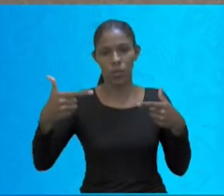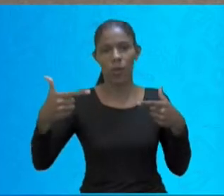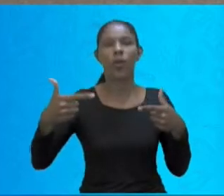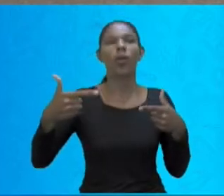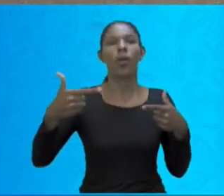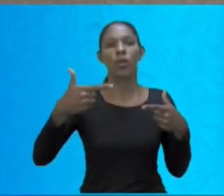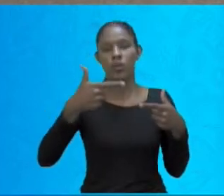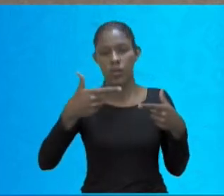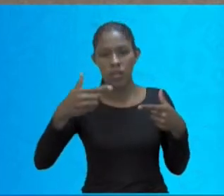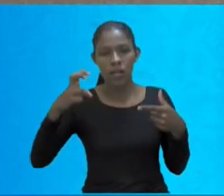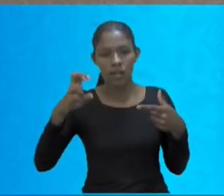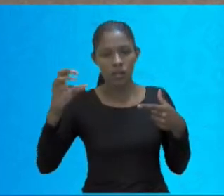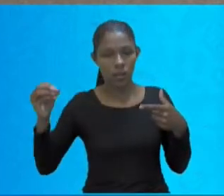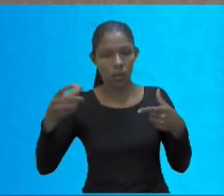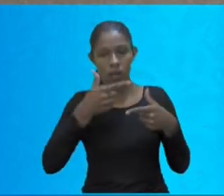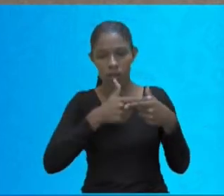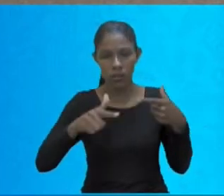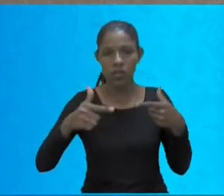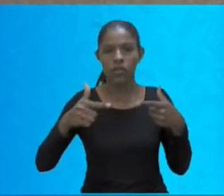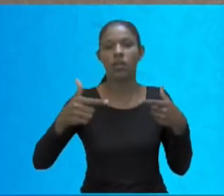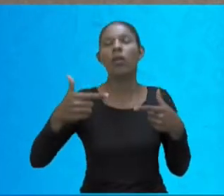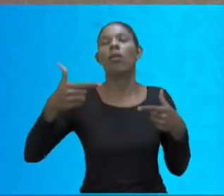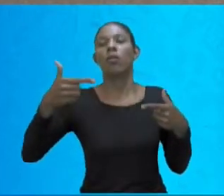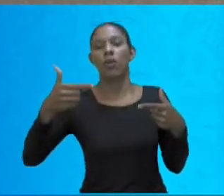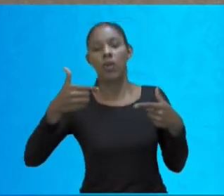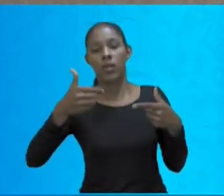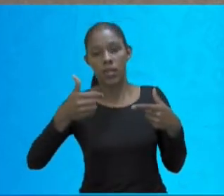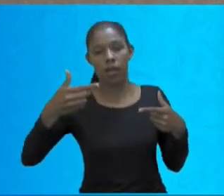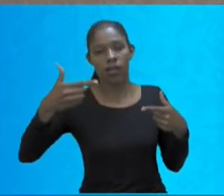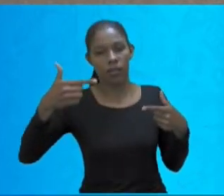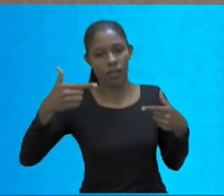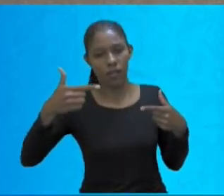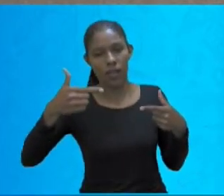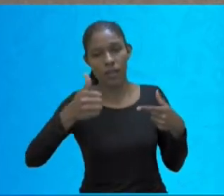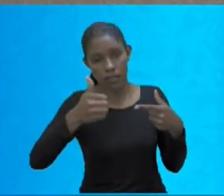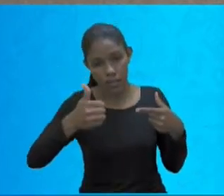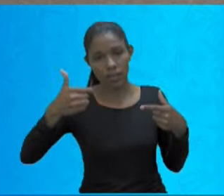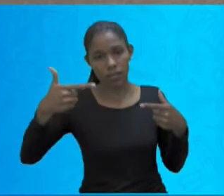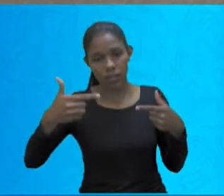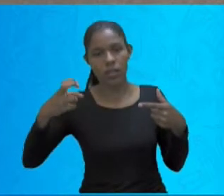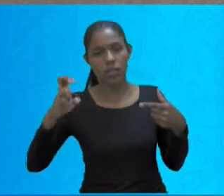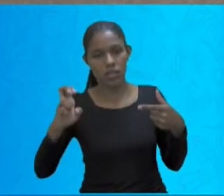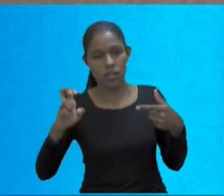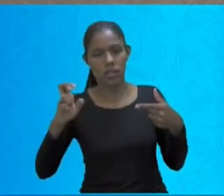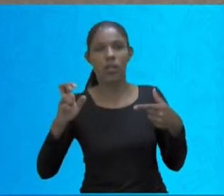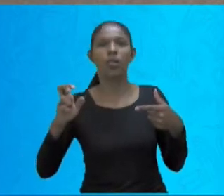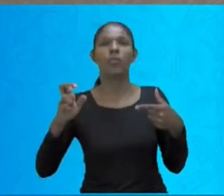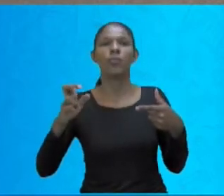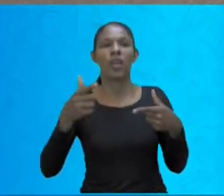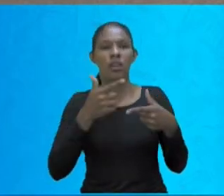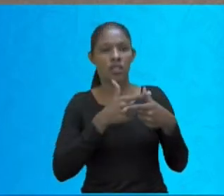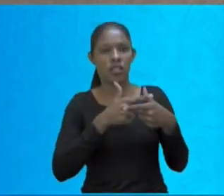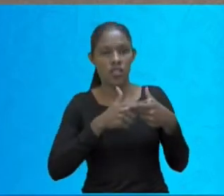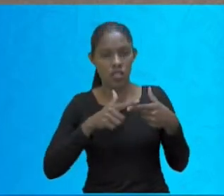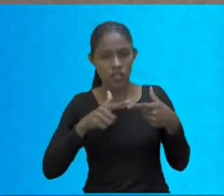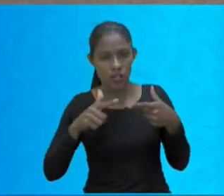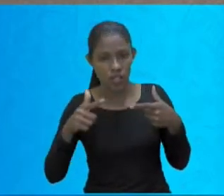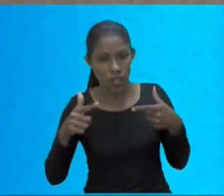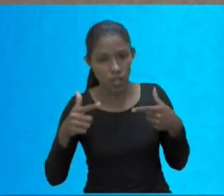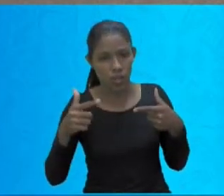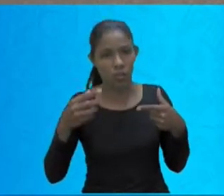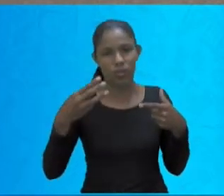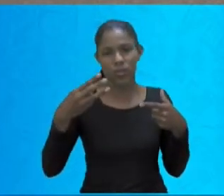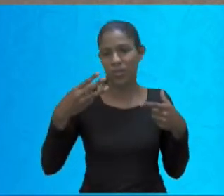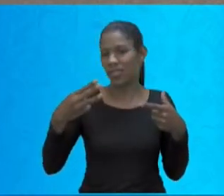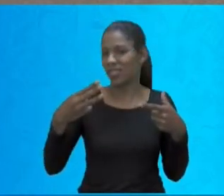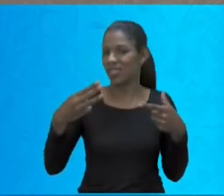2, 125. 125 eu não vou poder dividir por 3, porque a soma dos algarismos vai dar